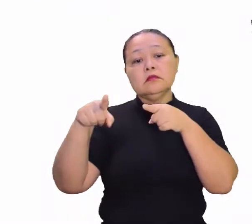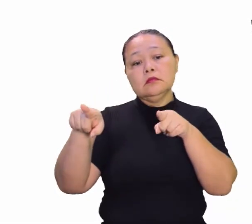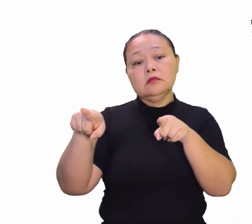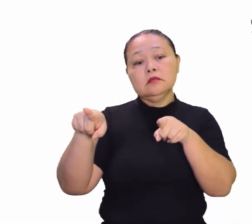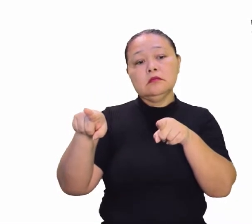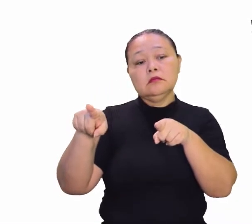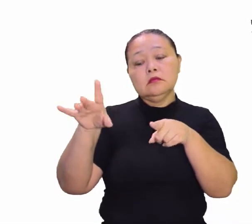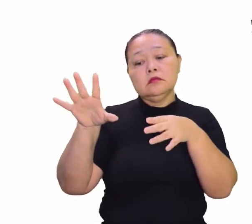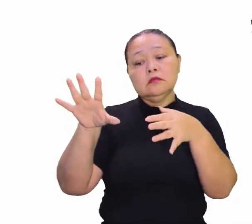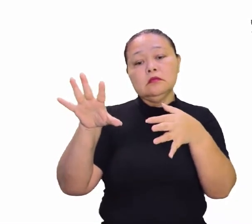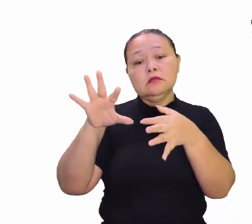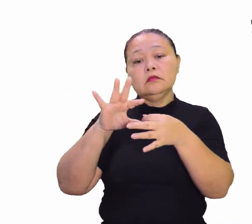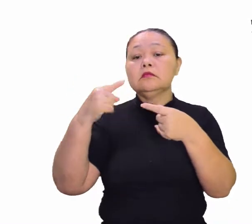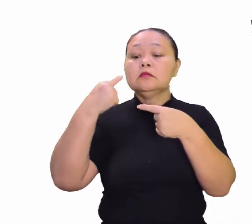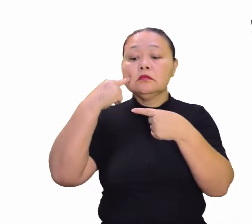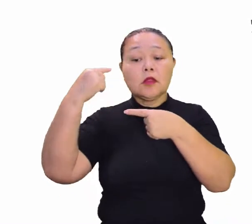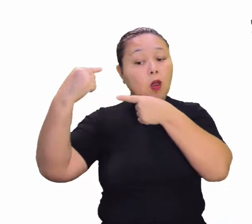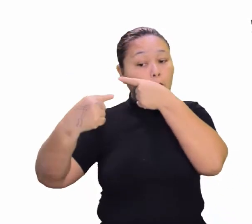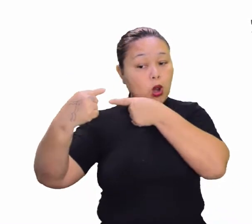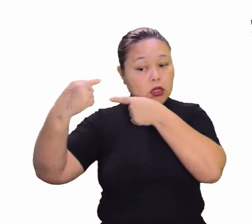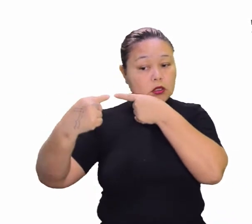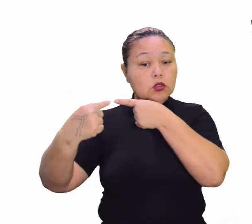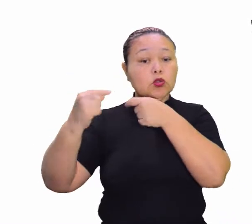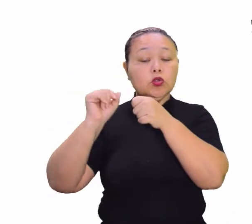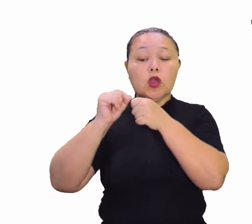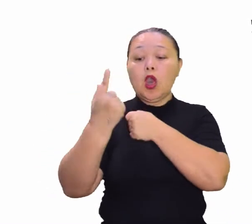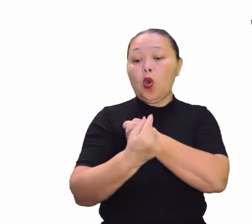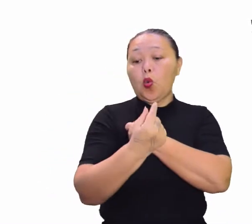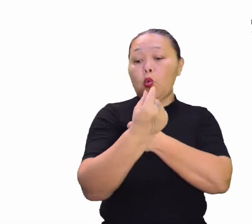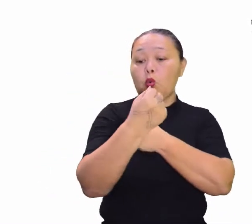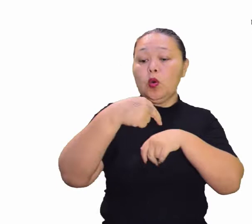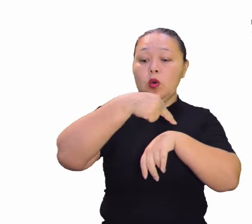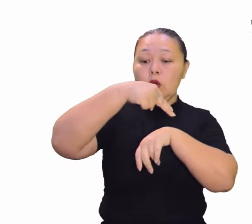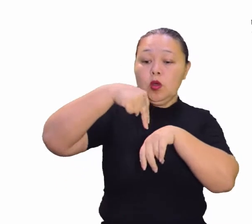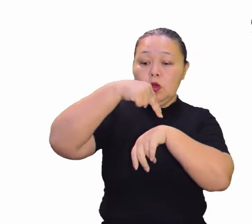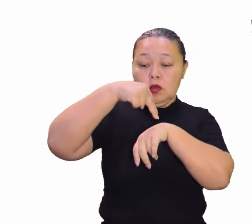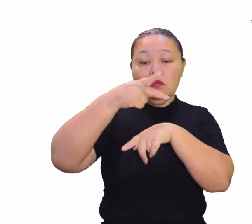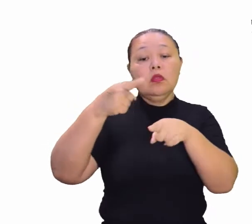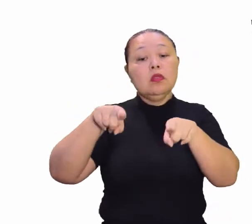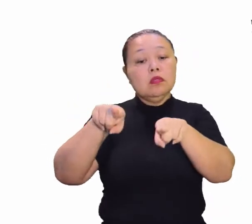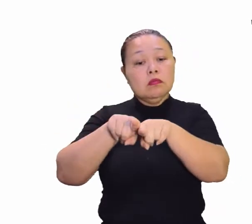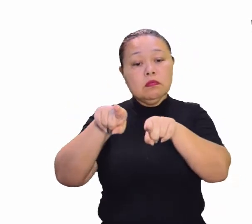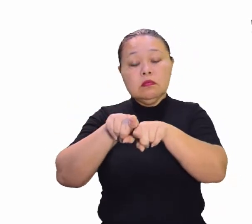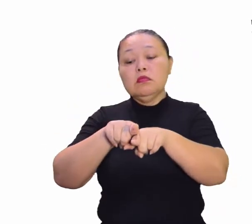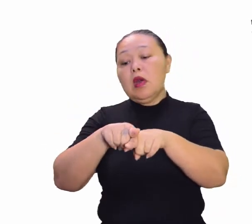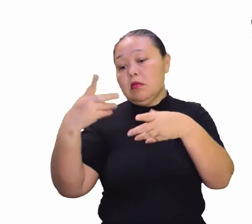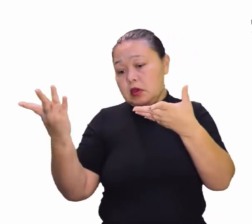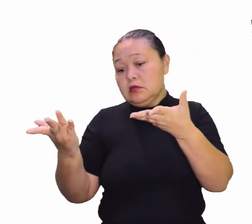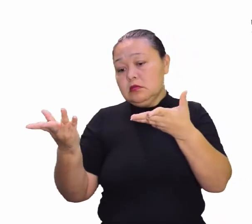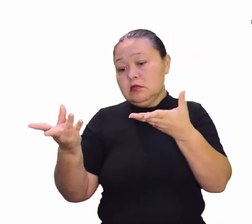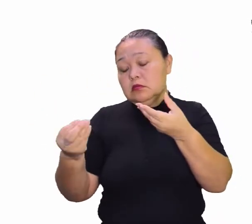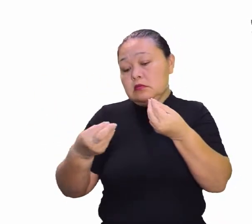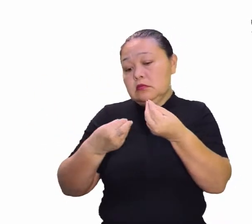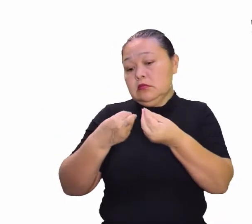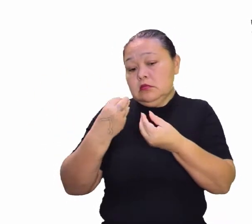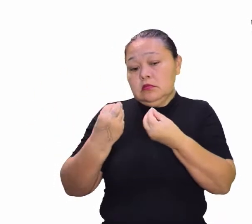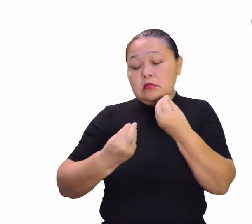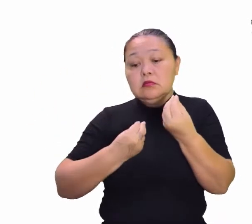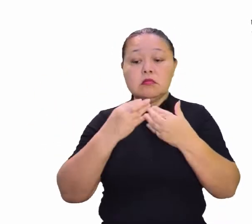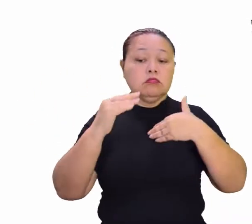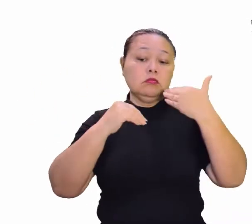de política, né? Economia das nações também acabam interferindo nessa questão aí